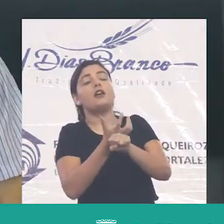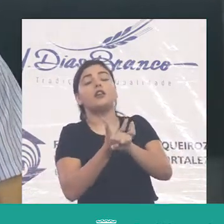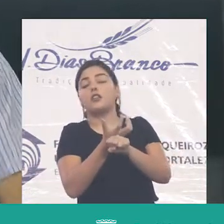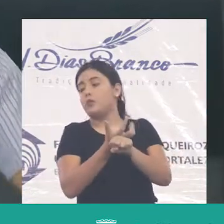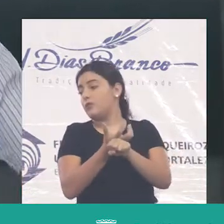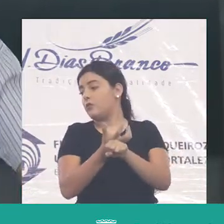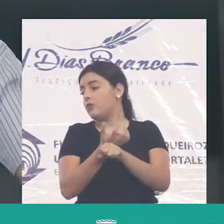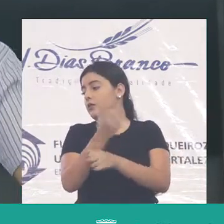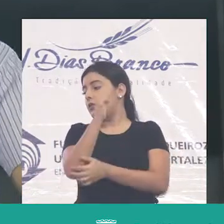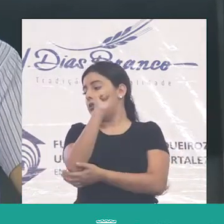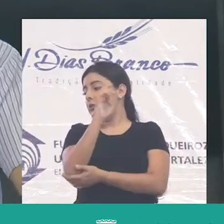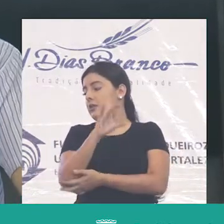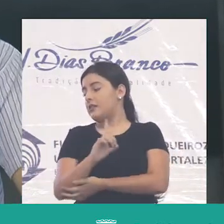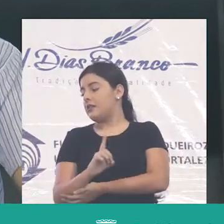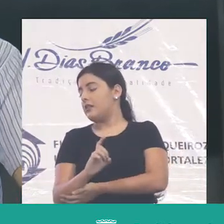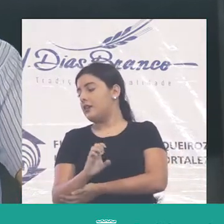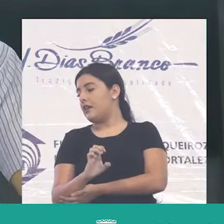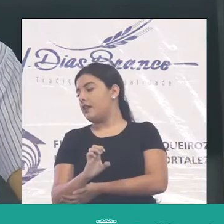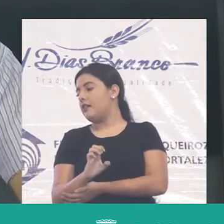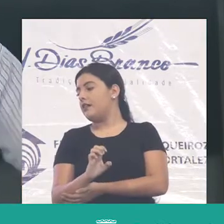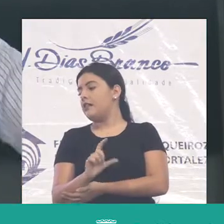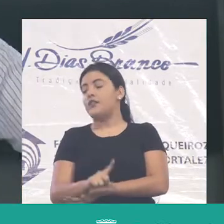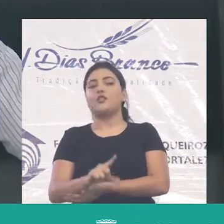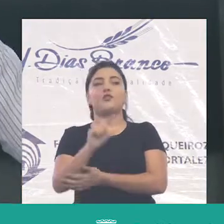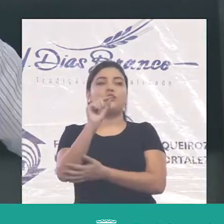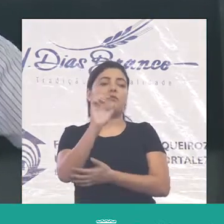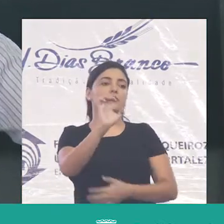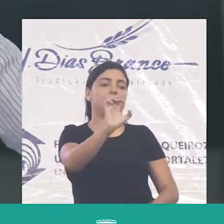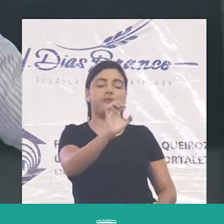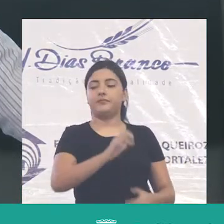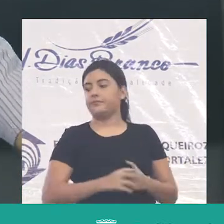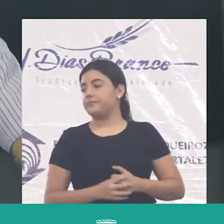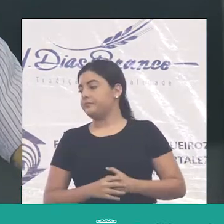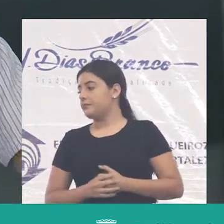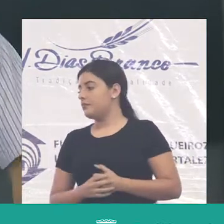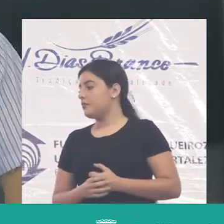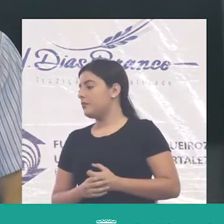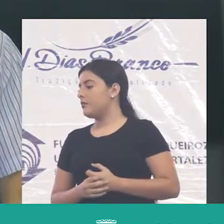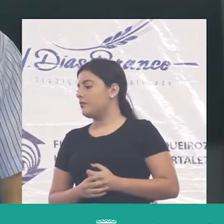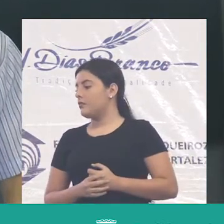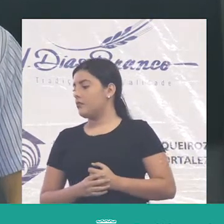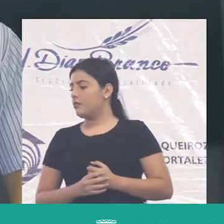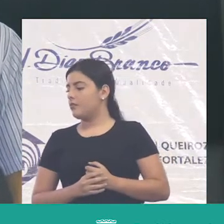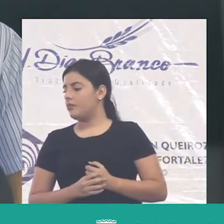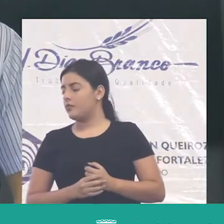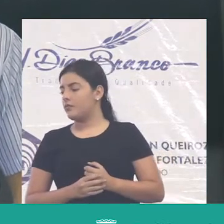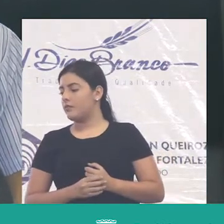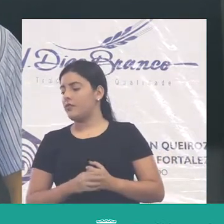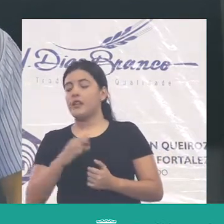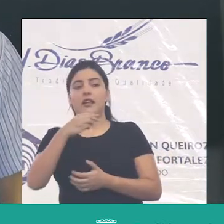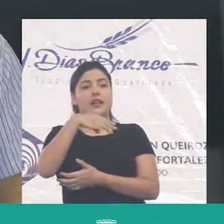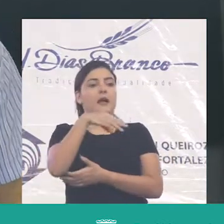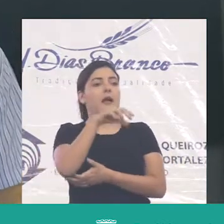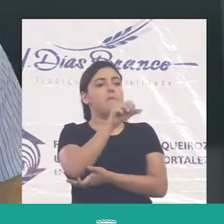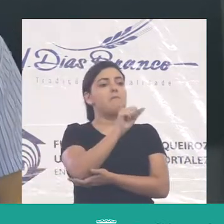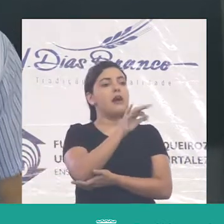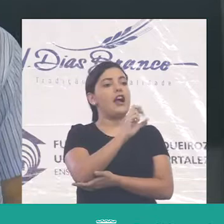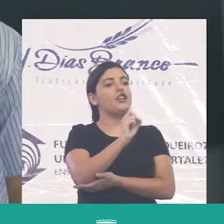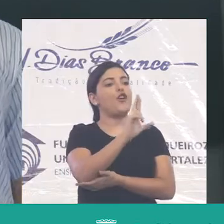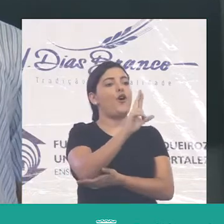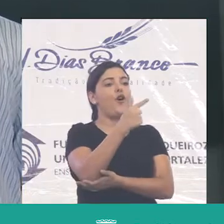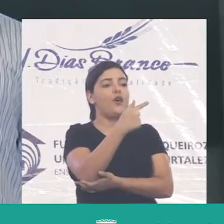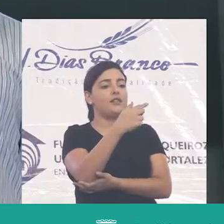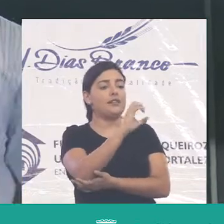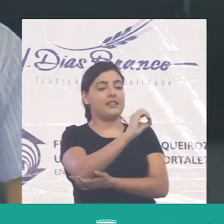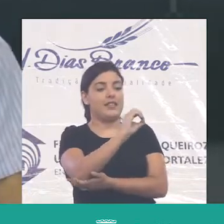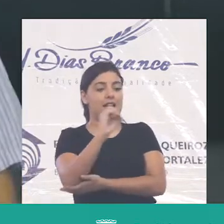único item que representa um valor desse naipe aí, do 878, é o item E, que diz que o valor é maior